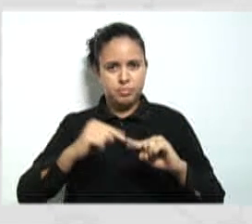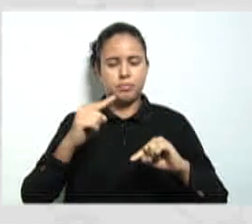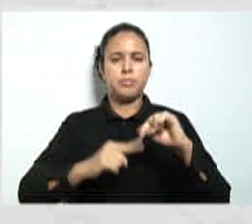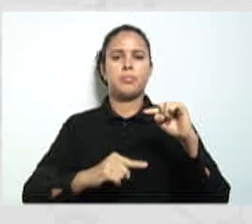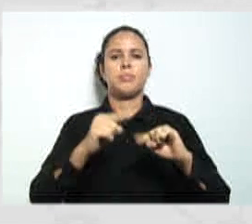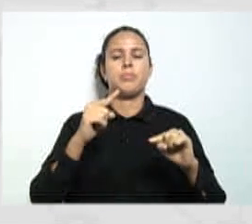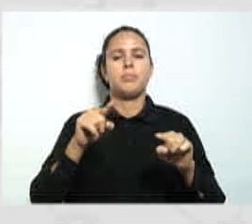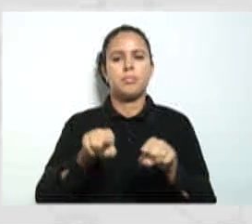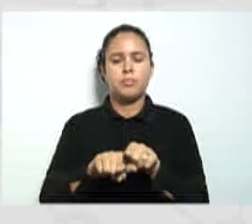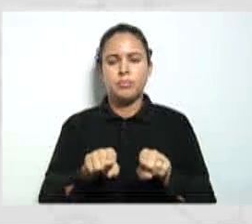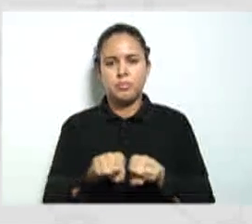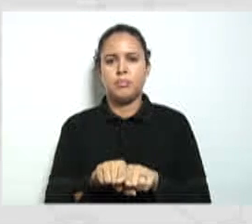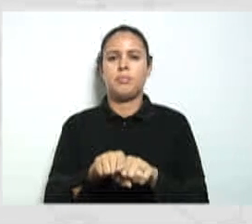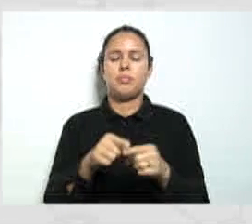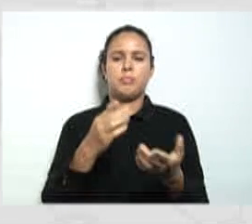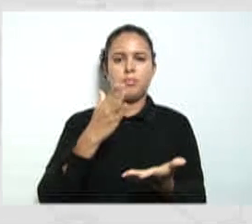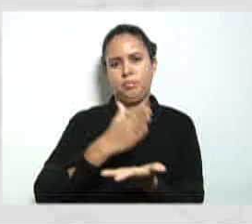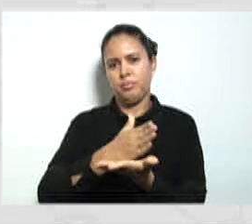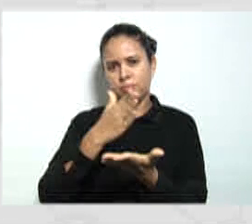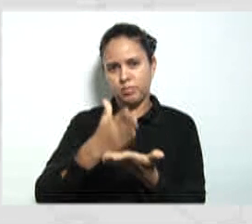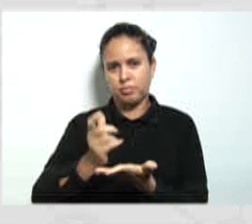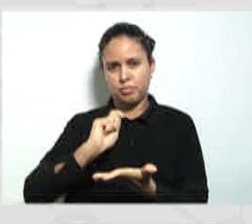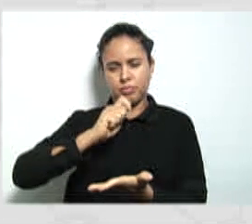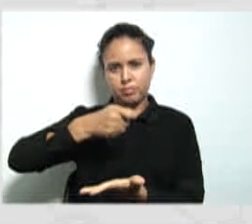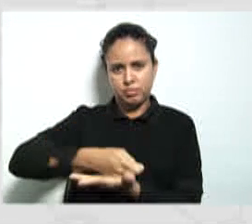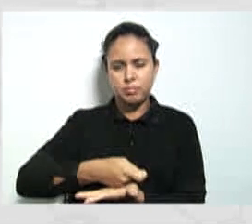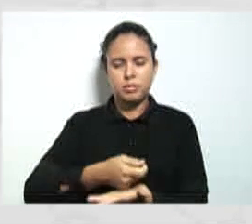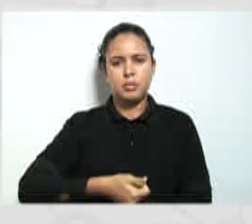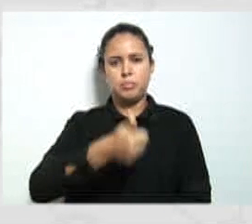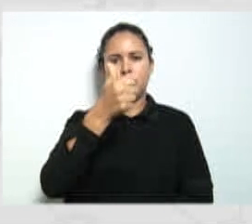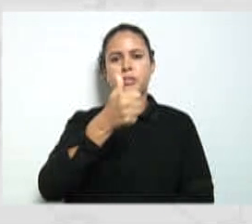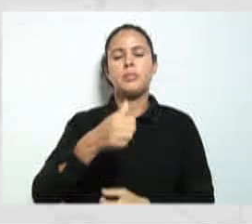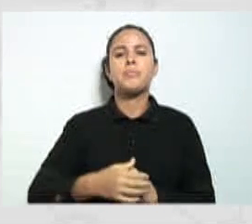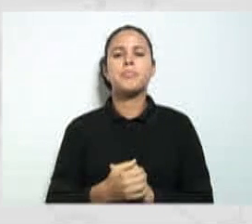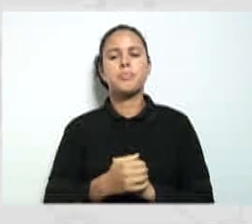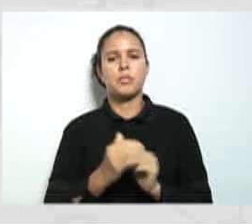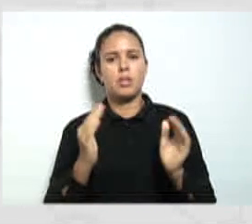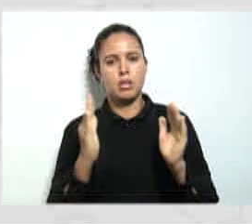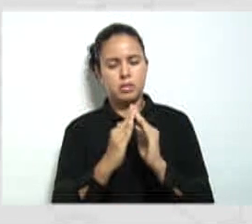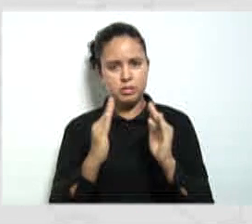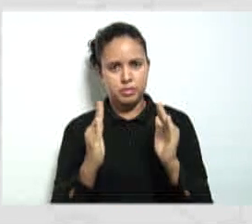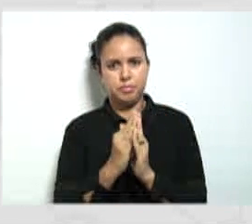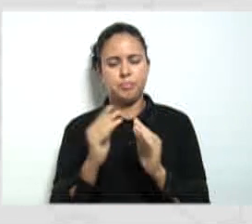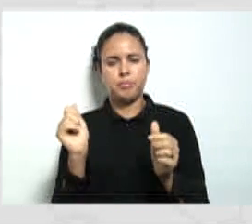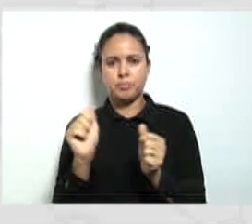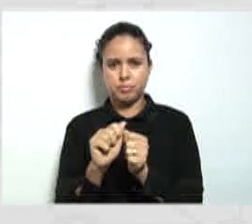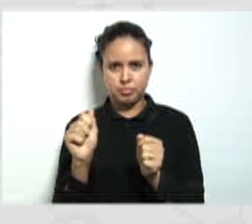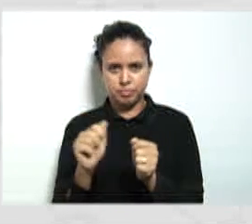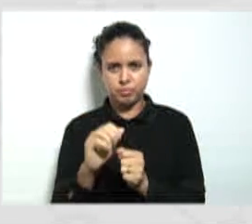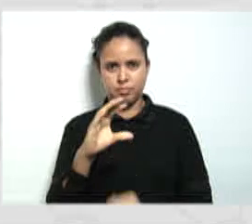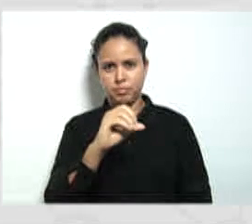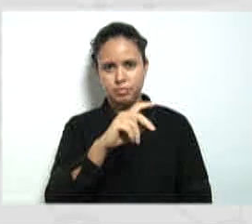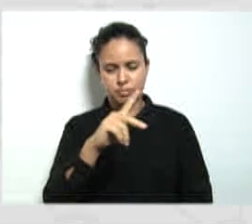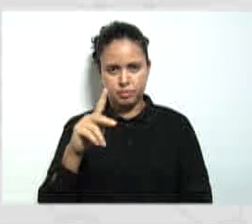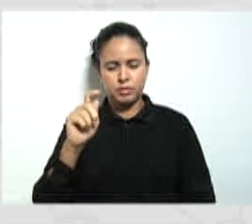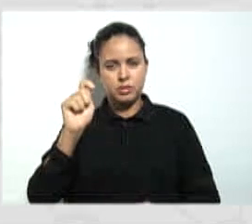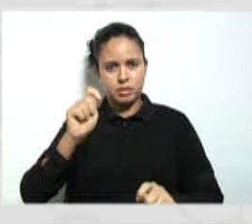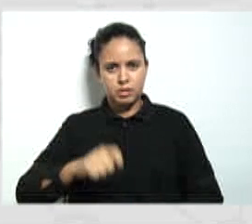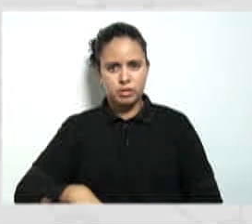condições de pagamentos melhores. Diante dessas vantagens, os imóveis construídos em cooperativas podem ser comprados por um valor